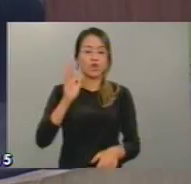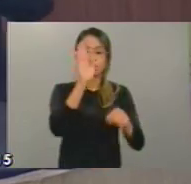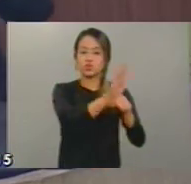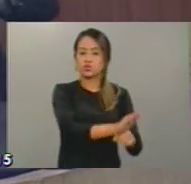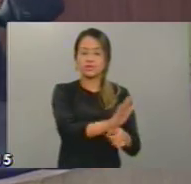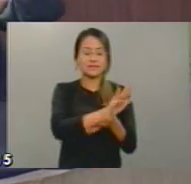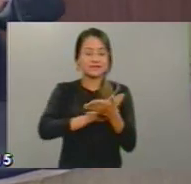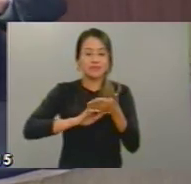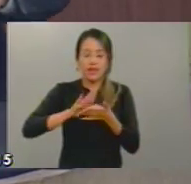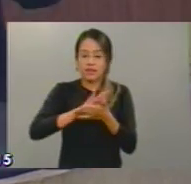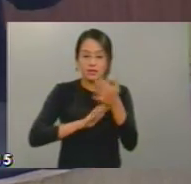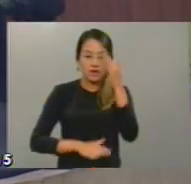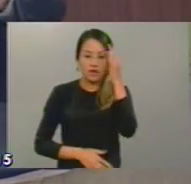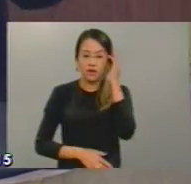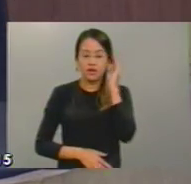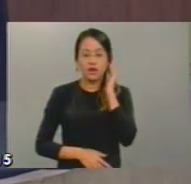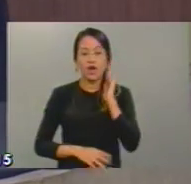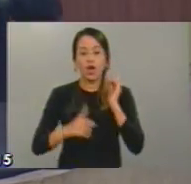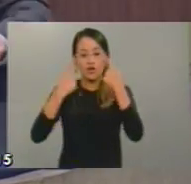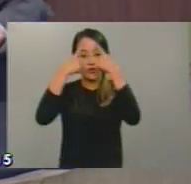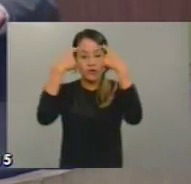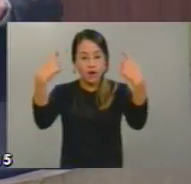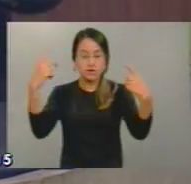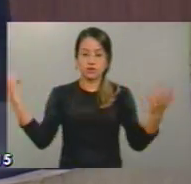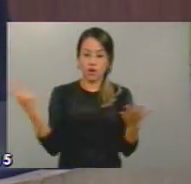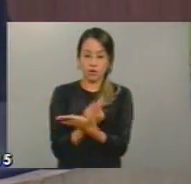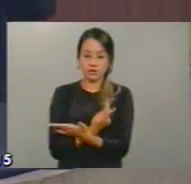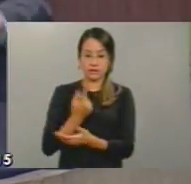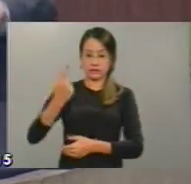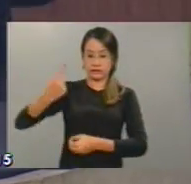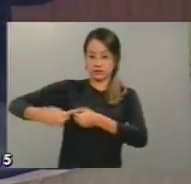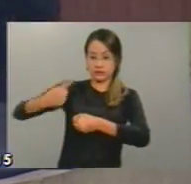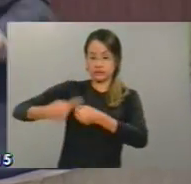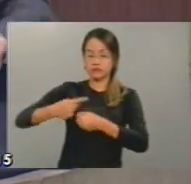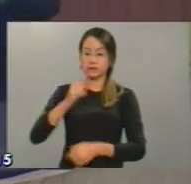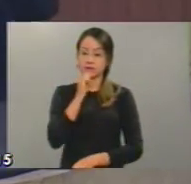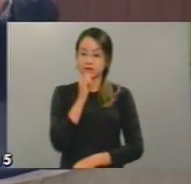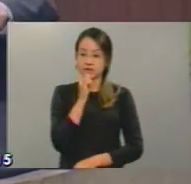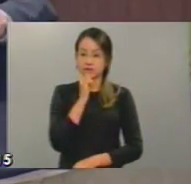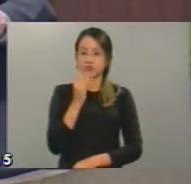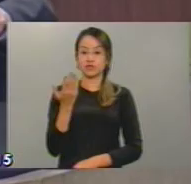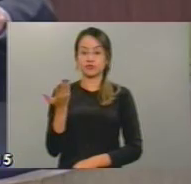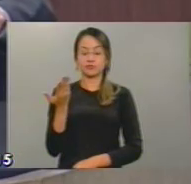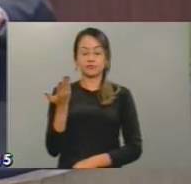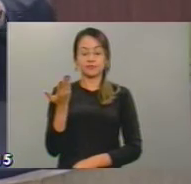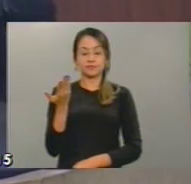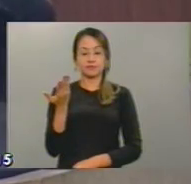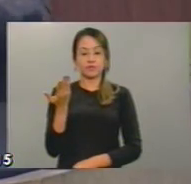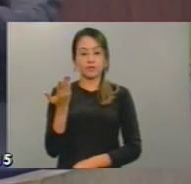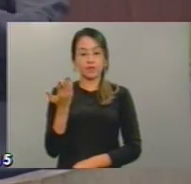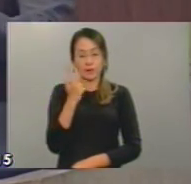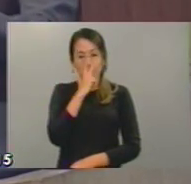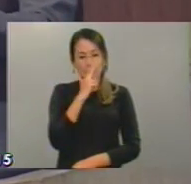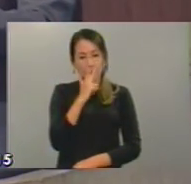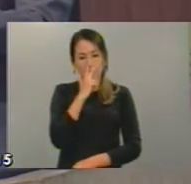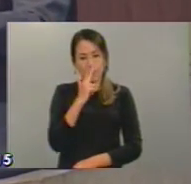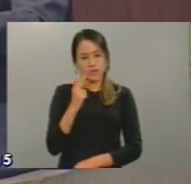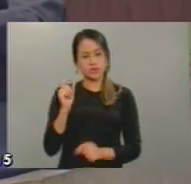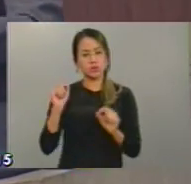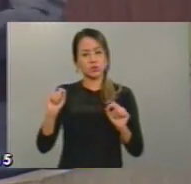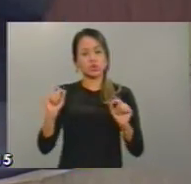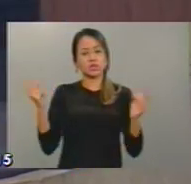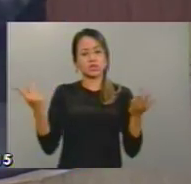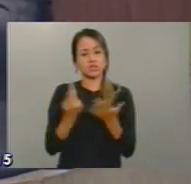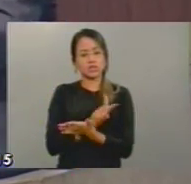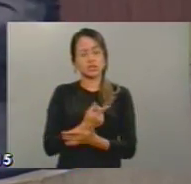A violência que acontece no interior dos sistemas de privação de liberdade, ela